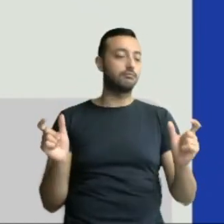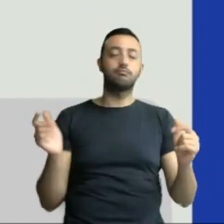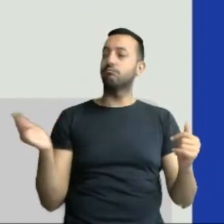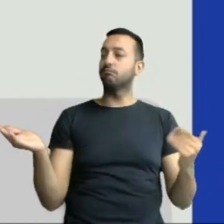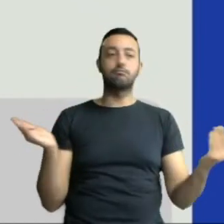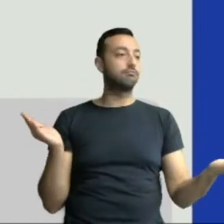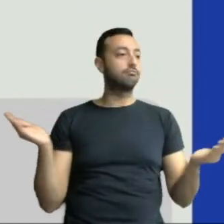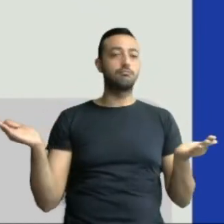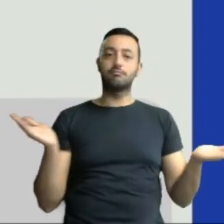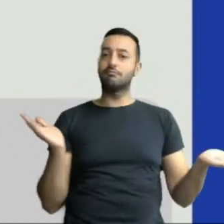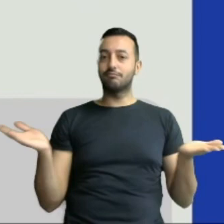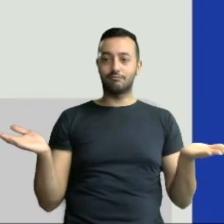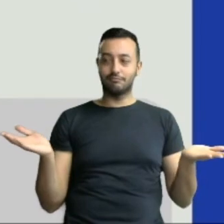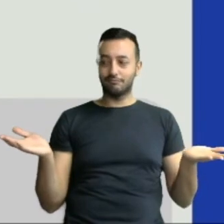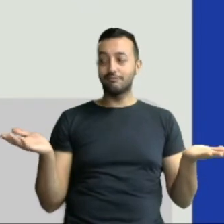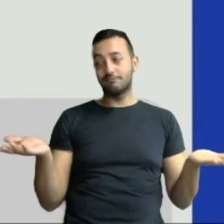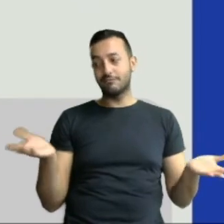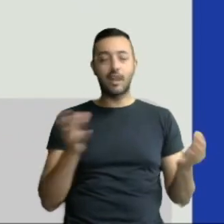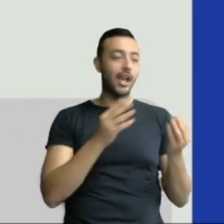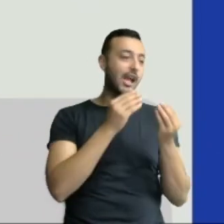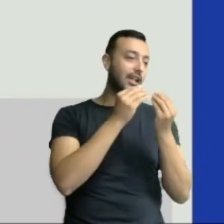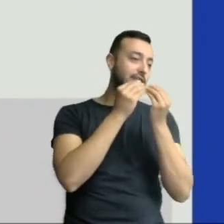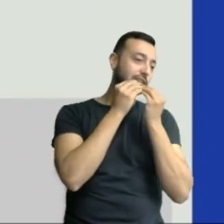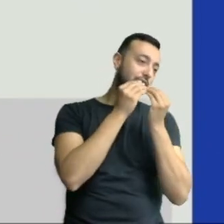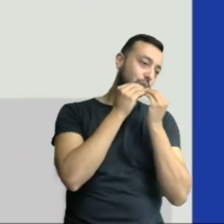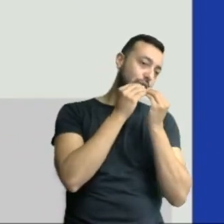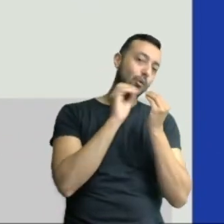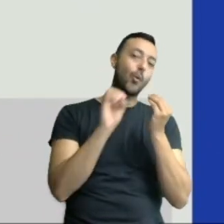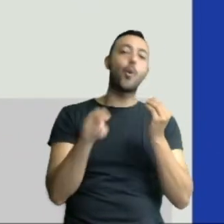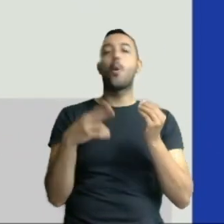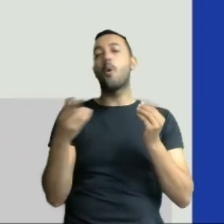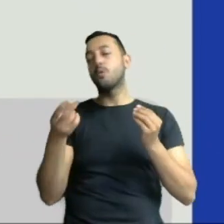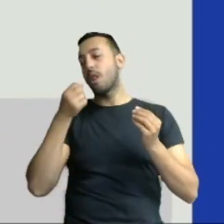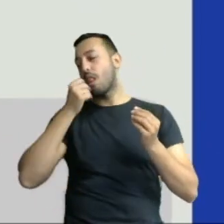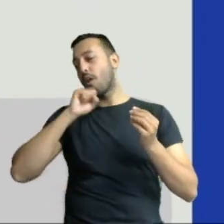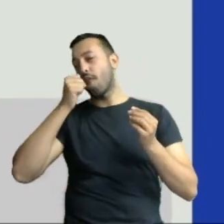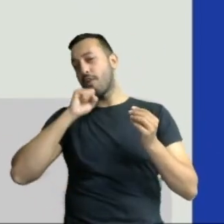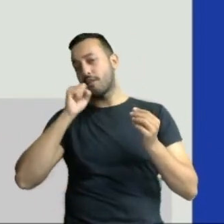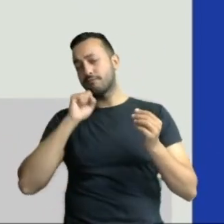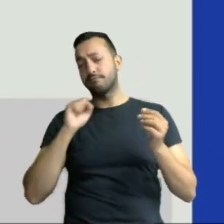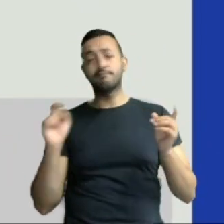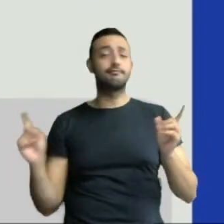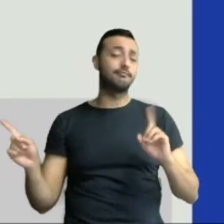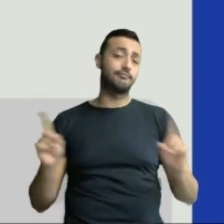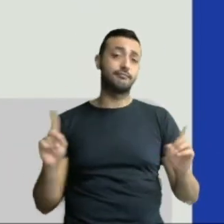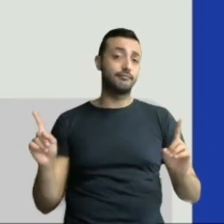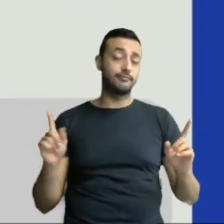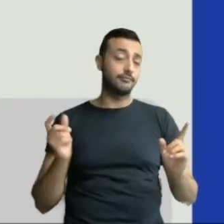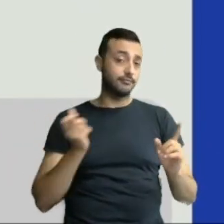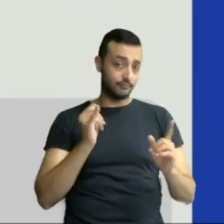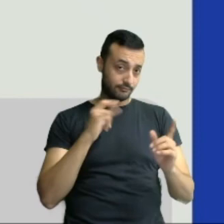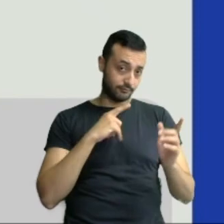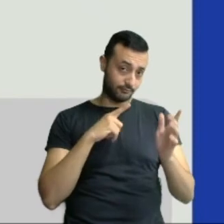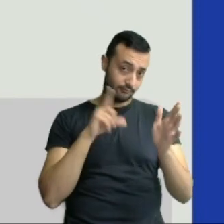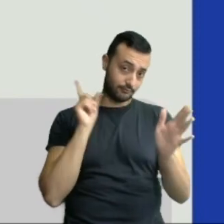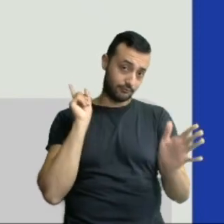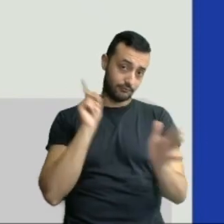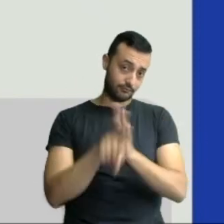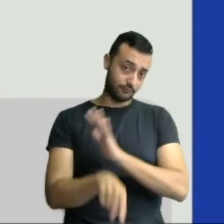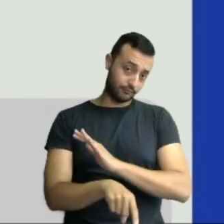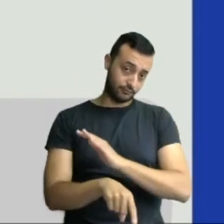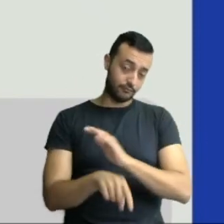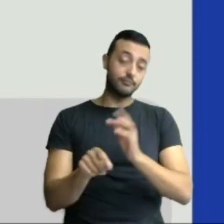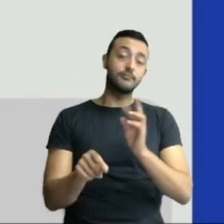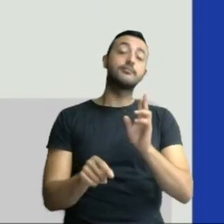sanduíche ou sorvete, sandwich or ice cream. E aí? Então, se eu tenho uma pergunta com